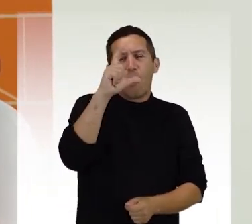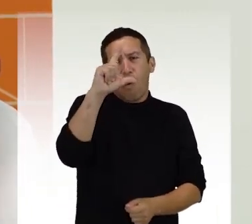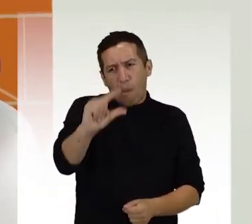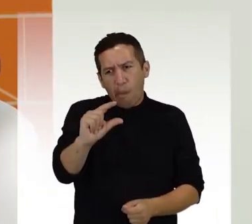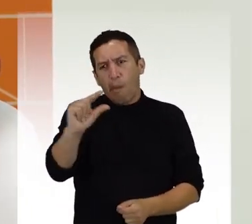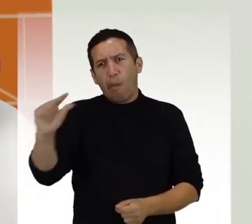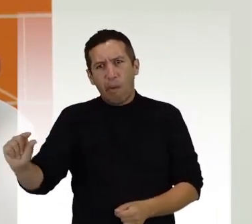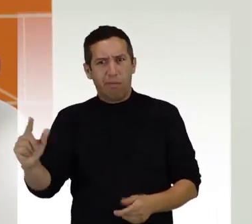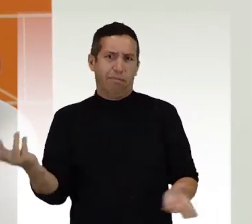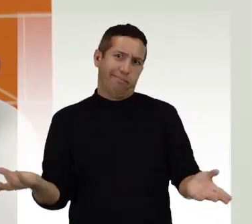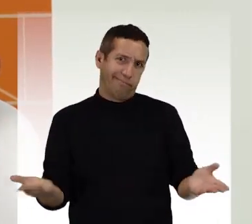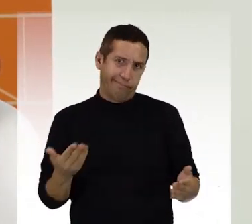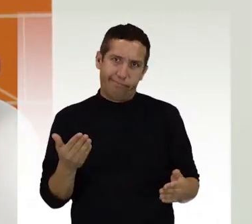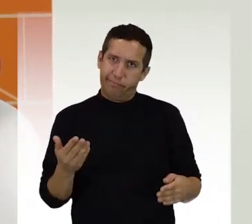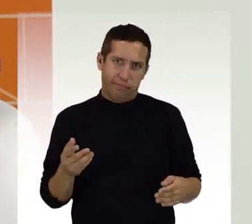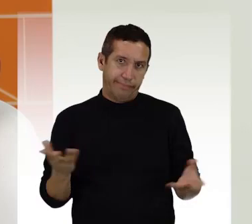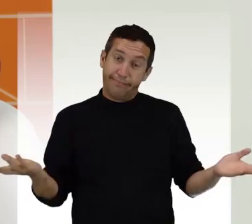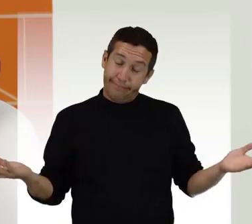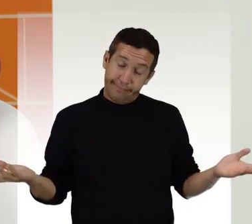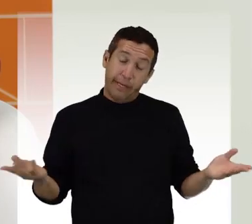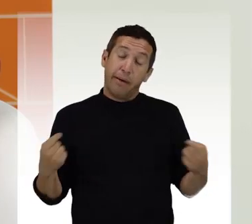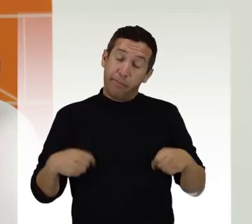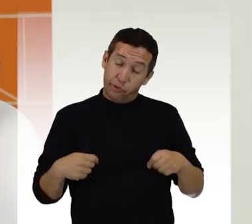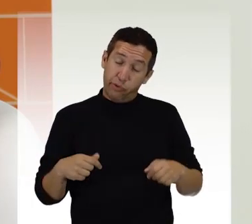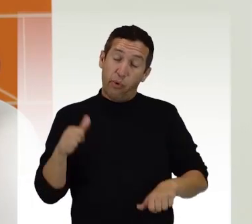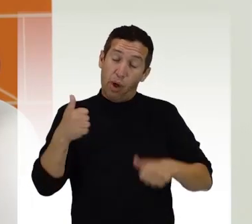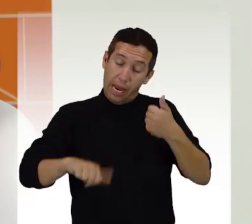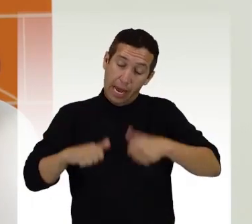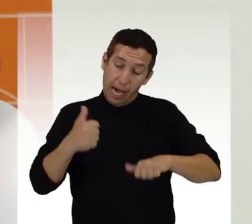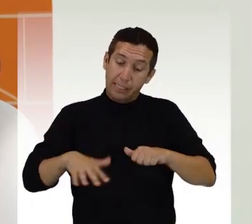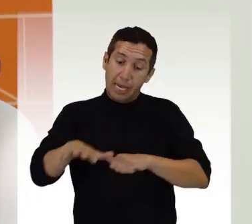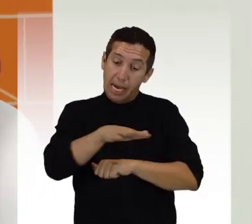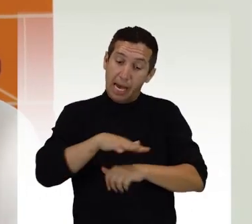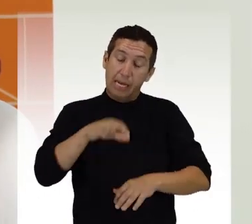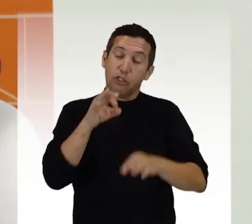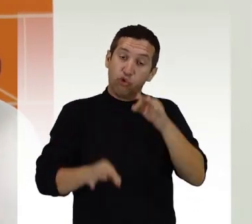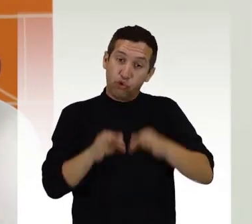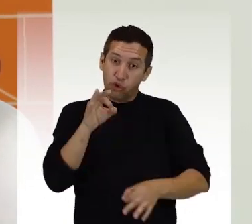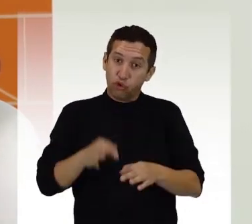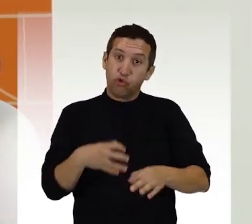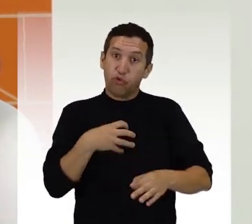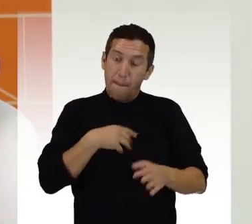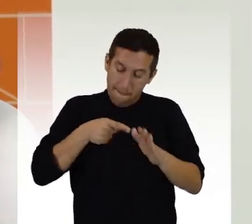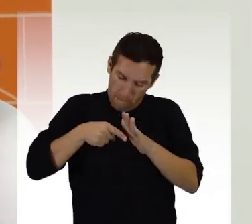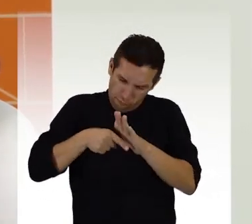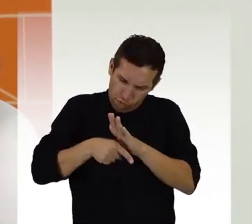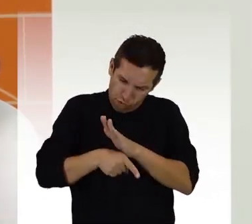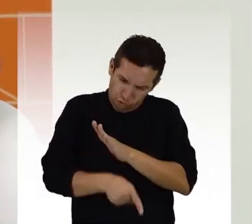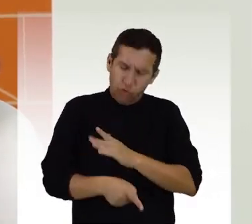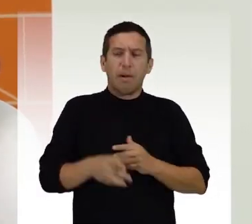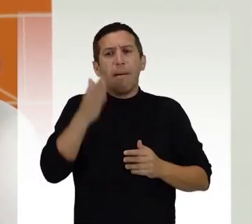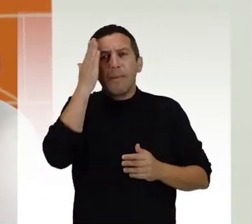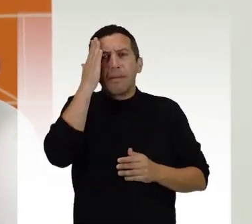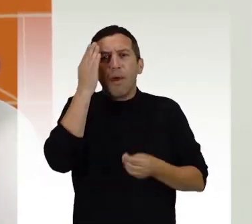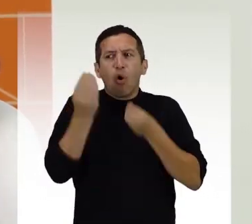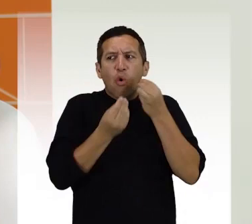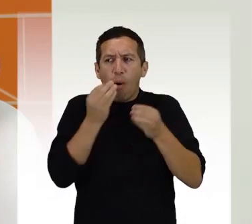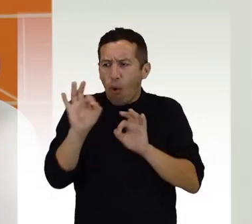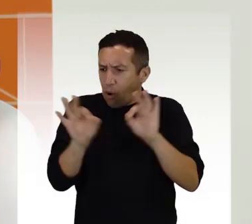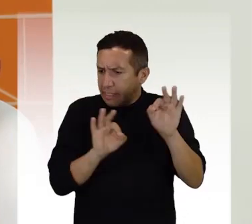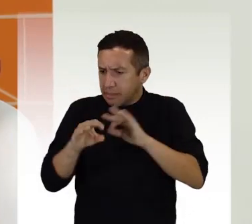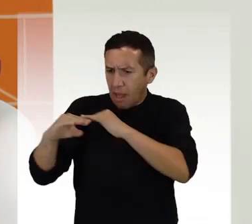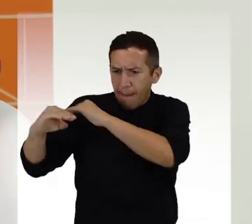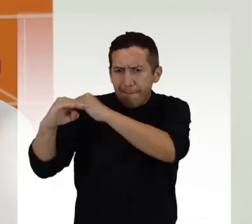seja, ganhando um determinado valor. Então, a primeira questão teve que ser uma análise jurídica ampla a respeito